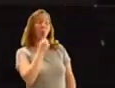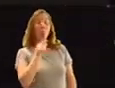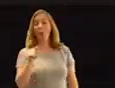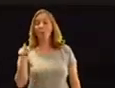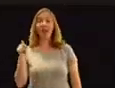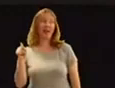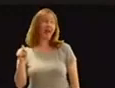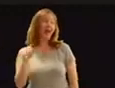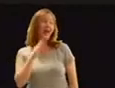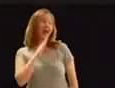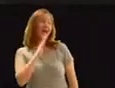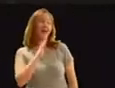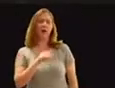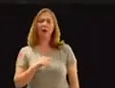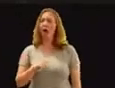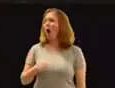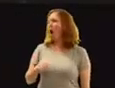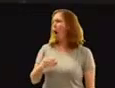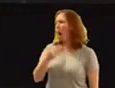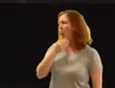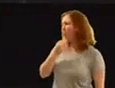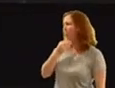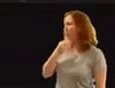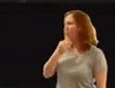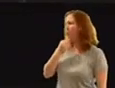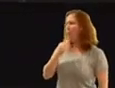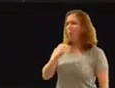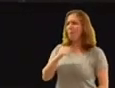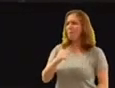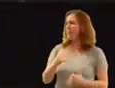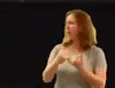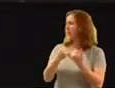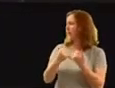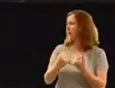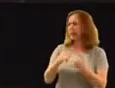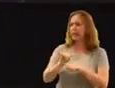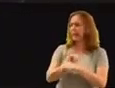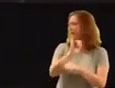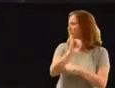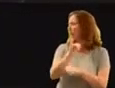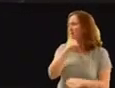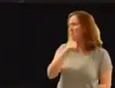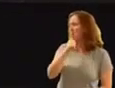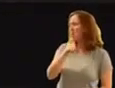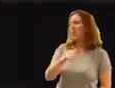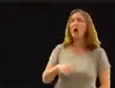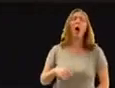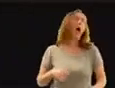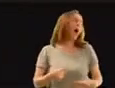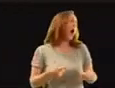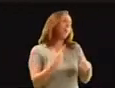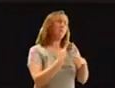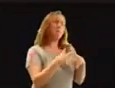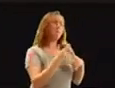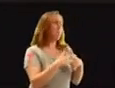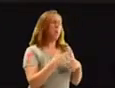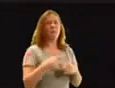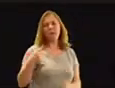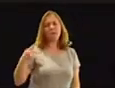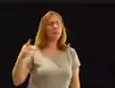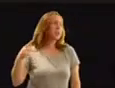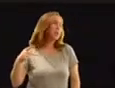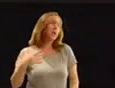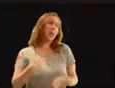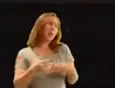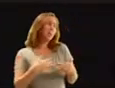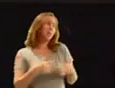que tem adultério? É, ele tem adultério, mas, pastor, problema pessoal dele, não, problema pessoal dele não, meu irmão. O cara está mentindo para a mulher